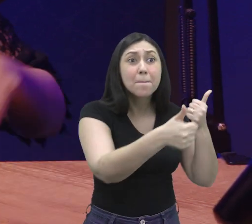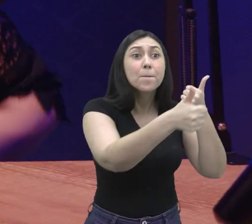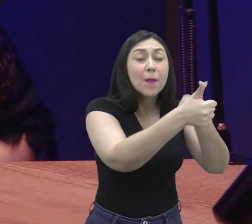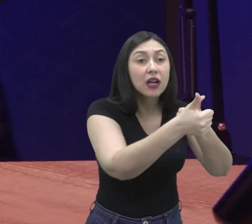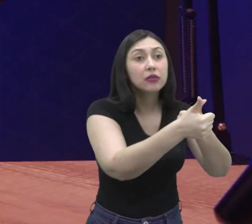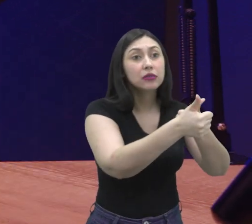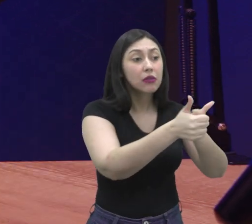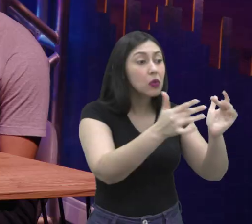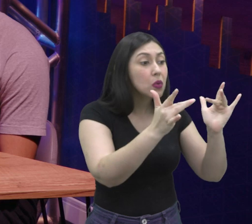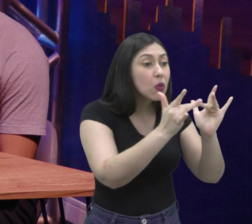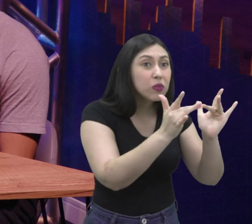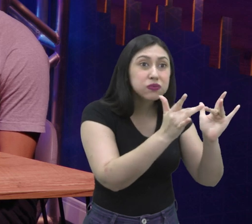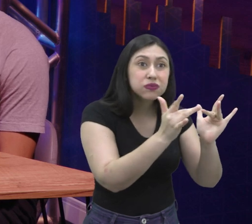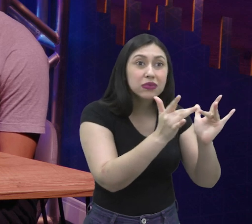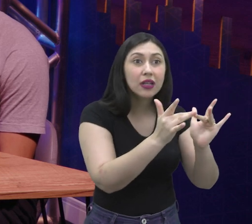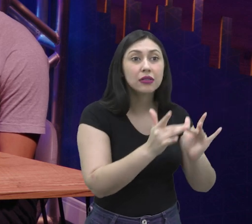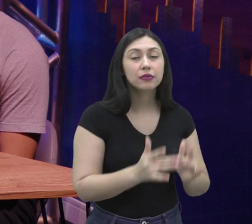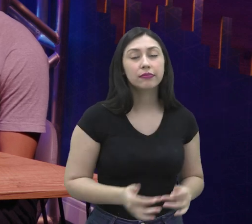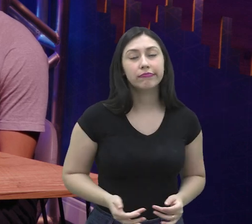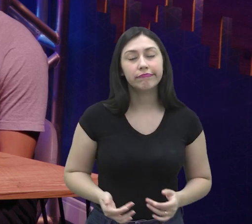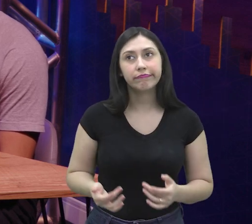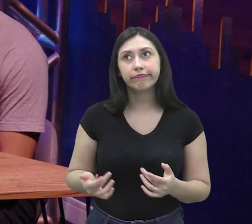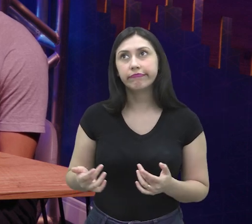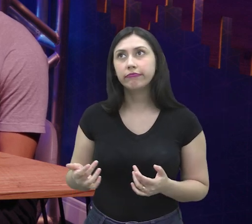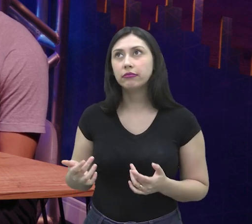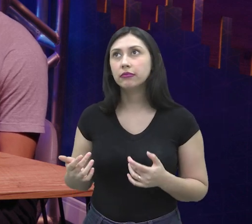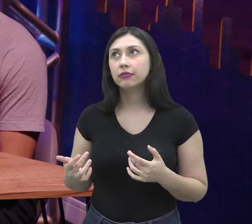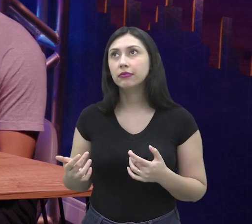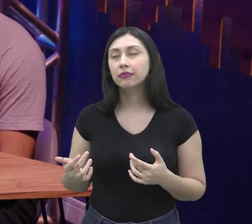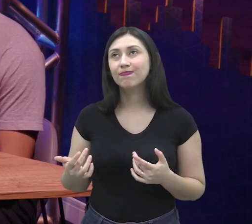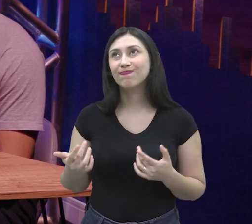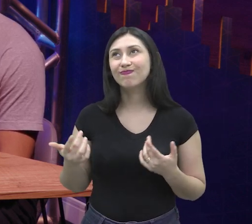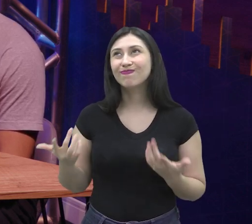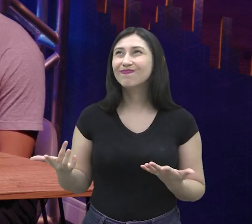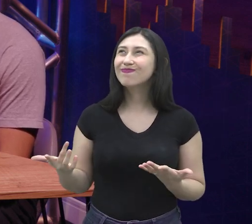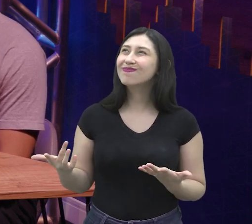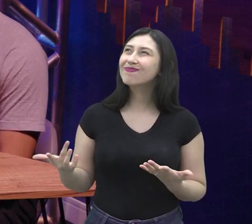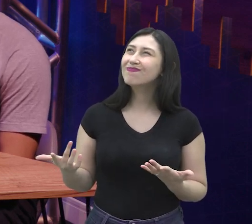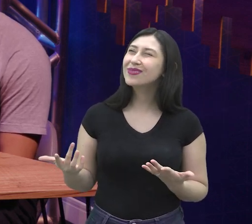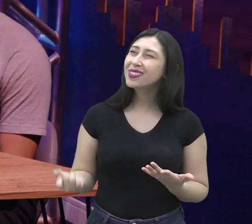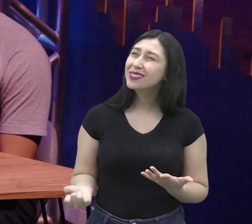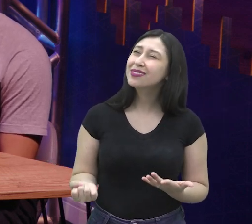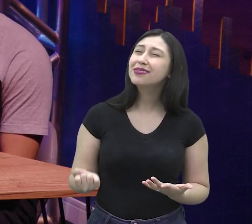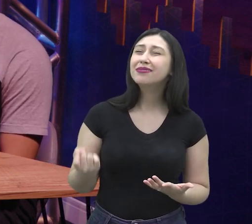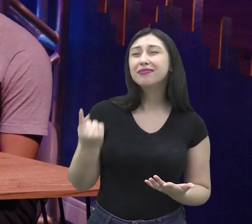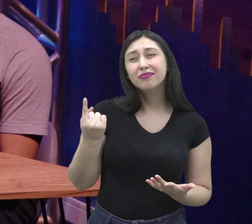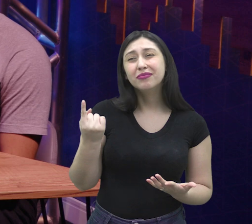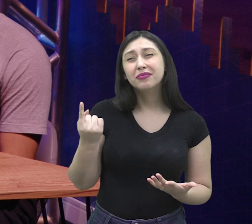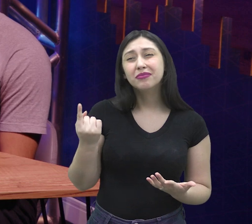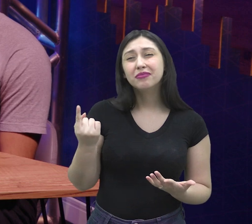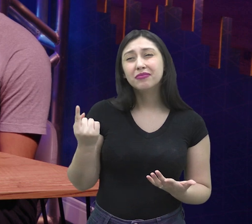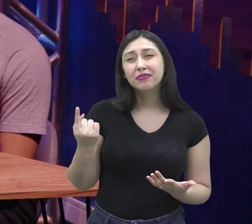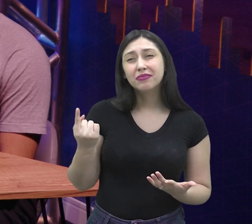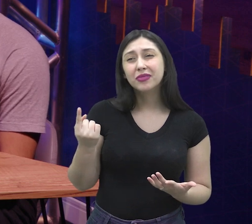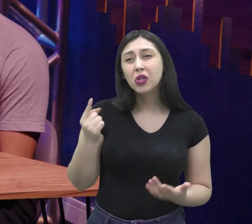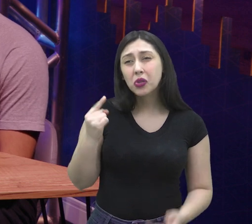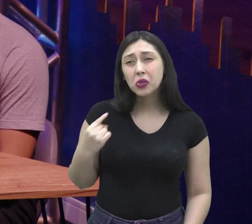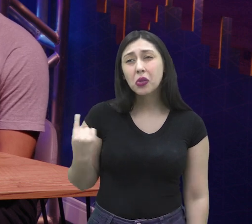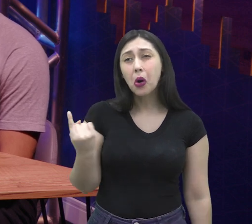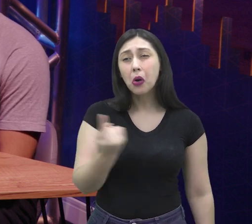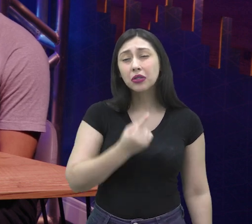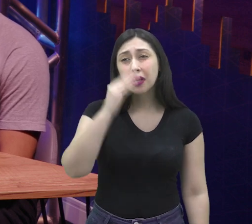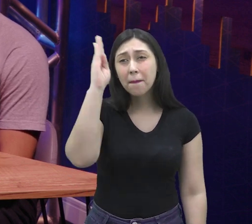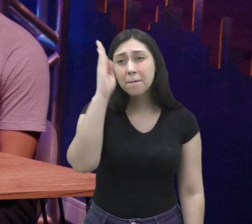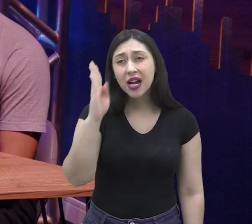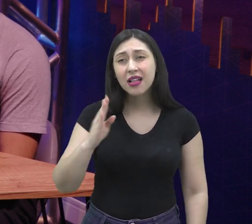diretamente lidando com isso. E assim, é até contraditório para a gente brasileiro